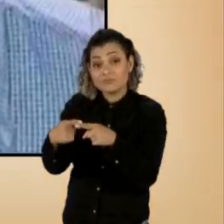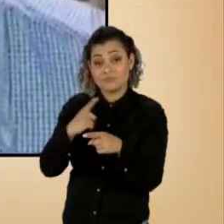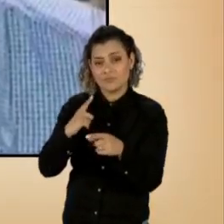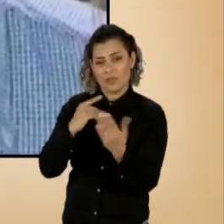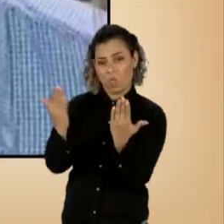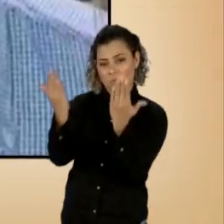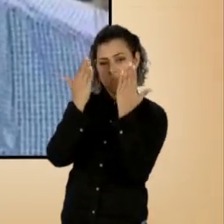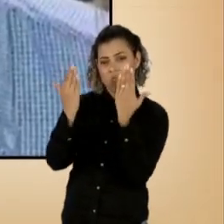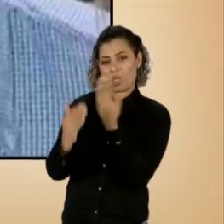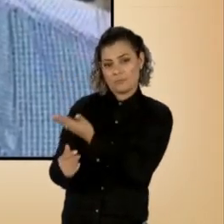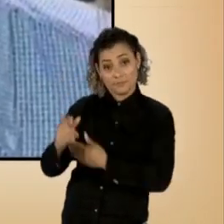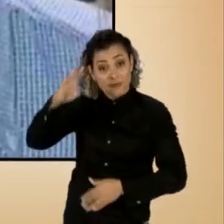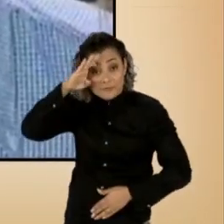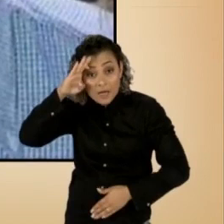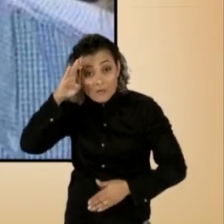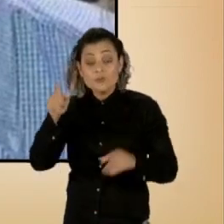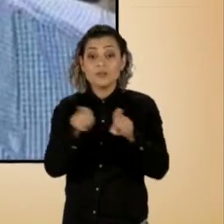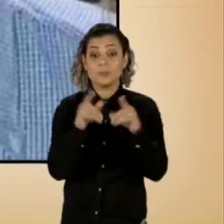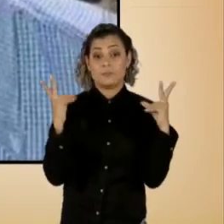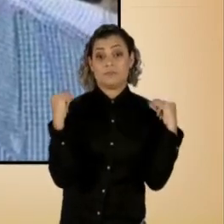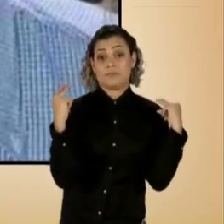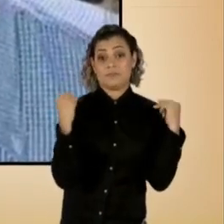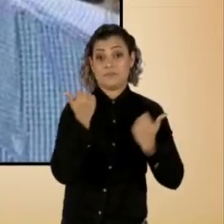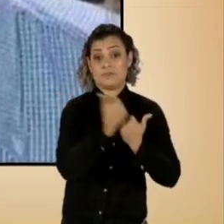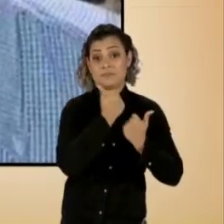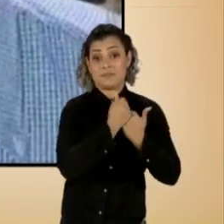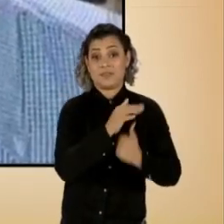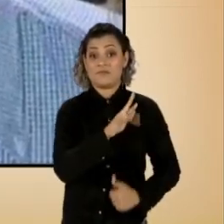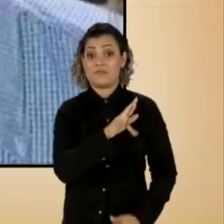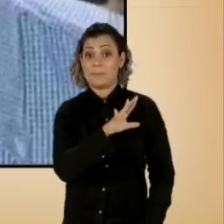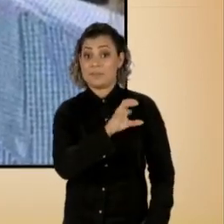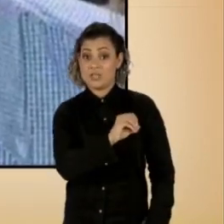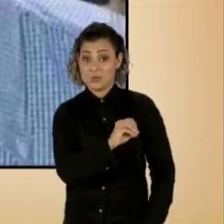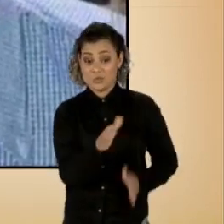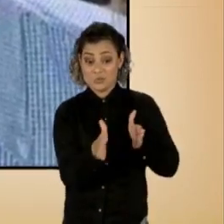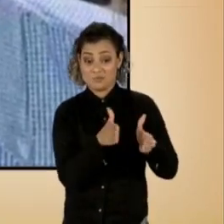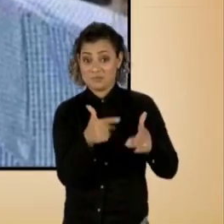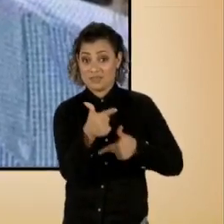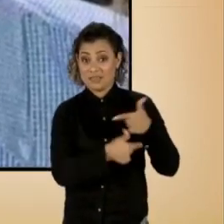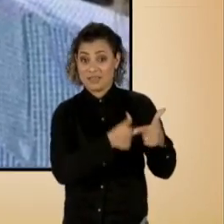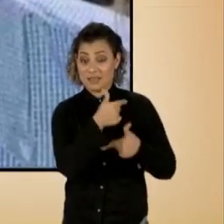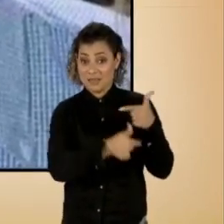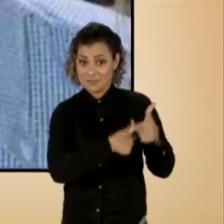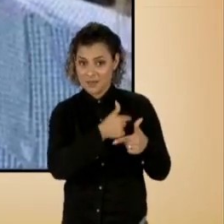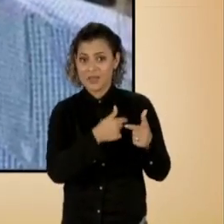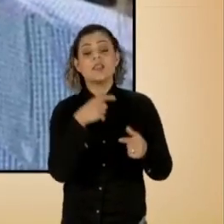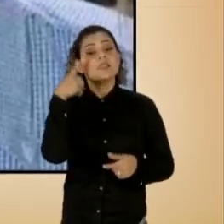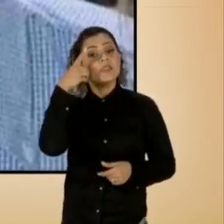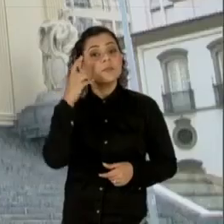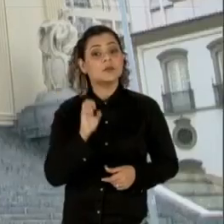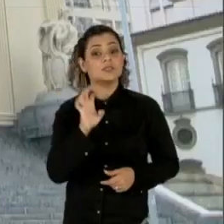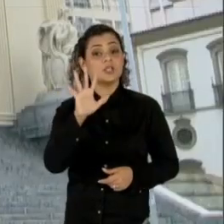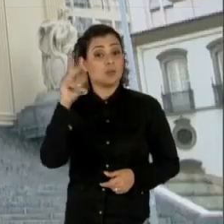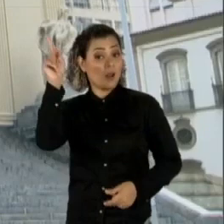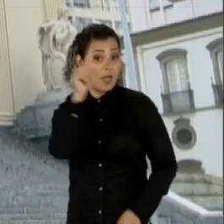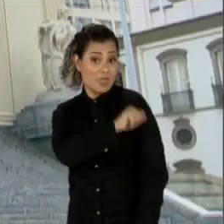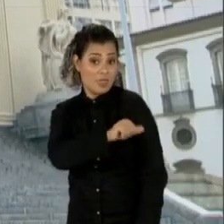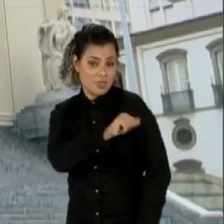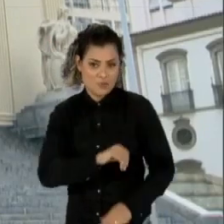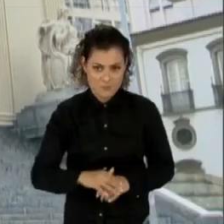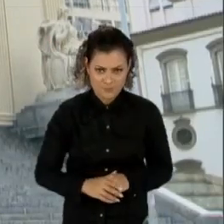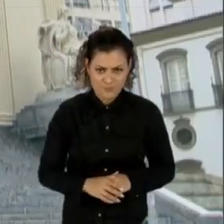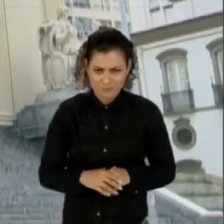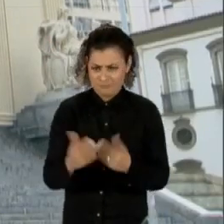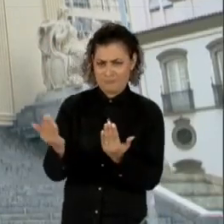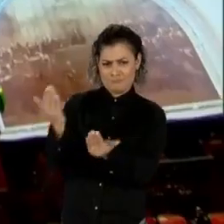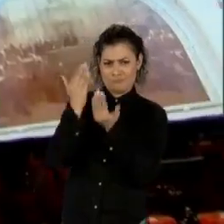suspeitas doença assessor dele fabrício queiroz no período em que flávio foi deputado estadual no rio de janeiro a suspeita sobre a